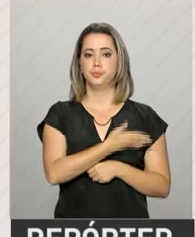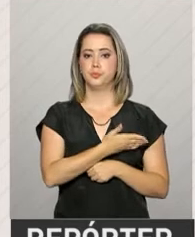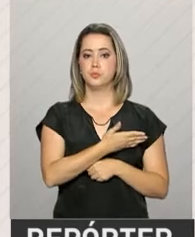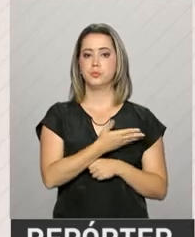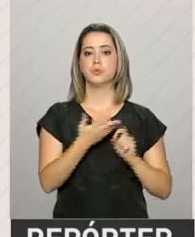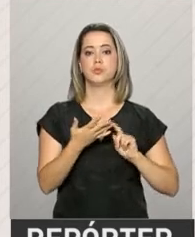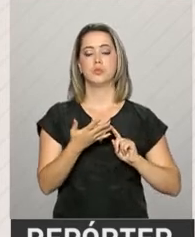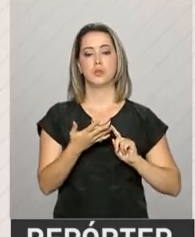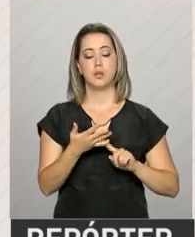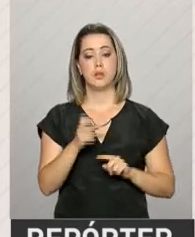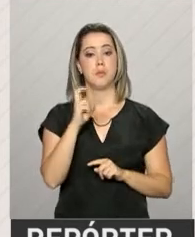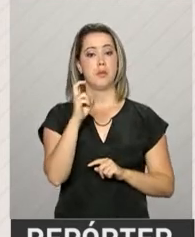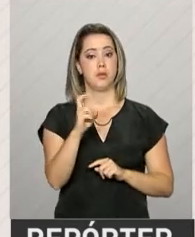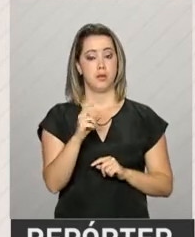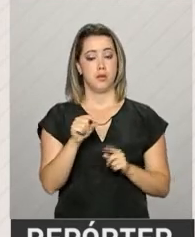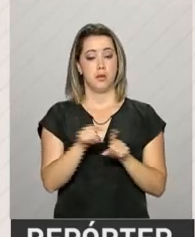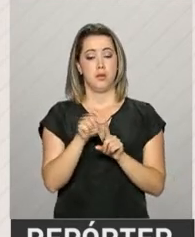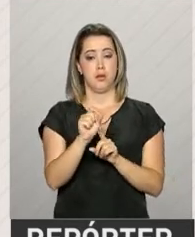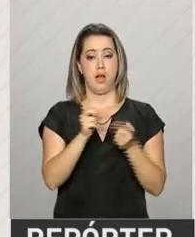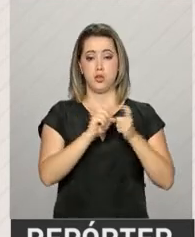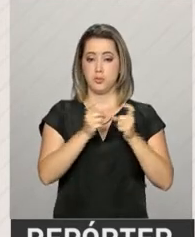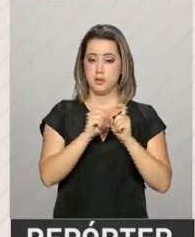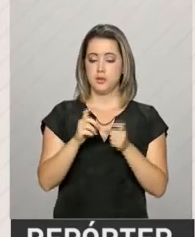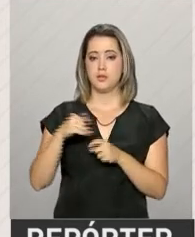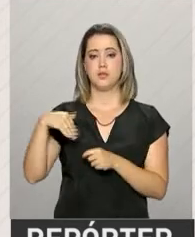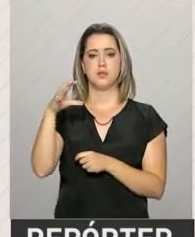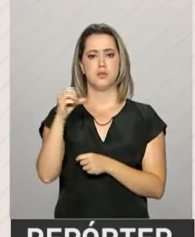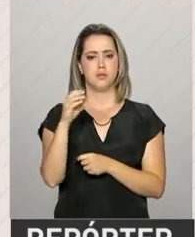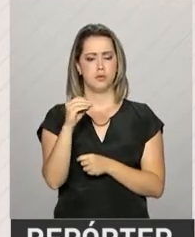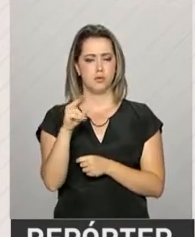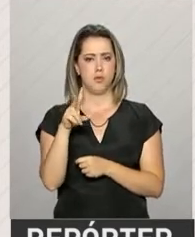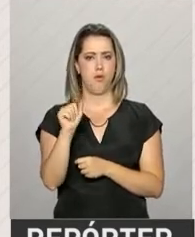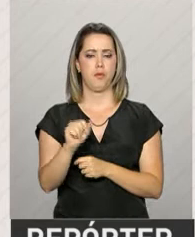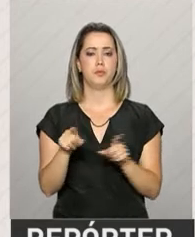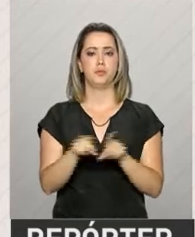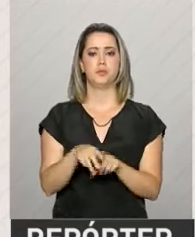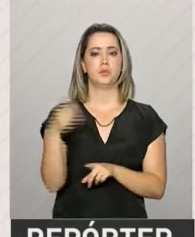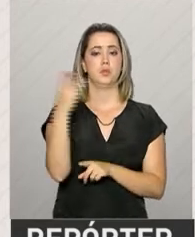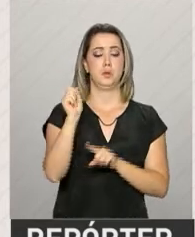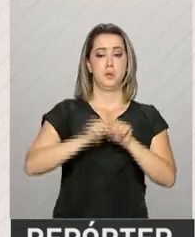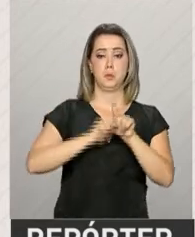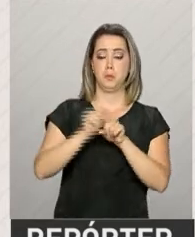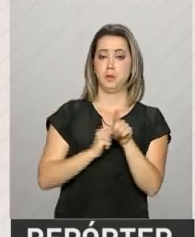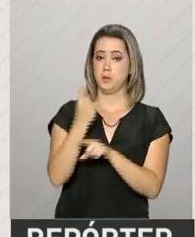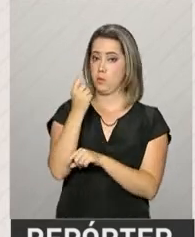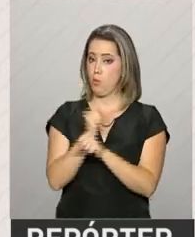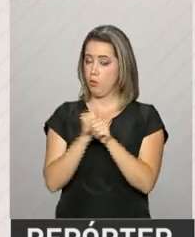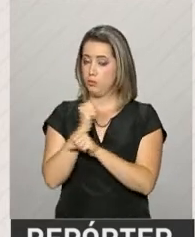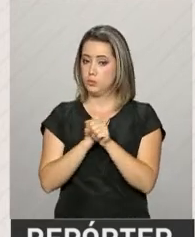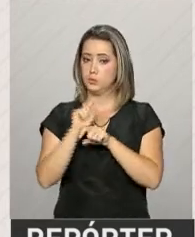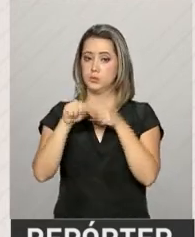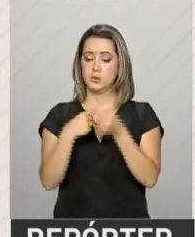e administração pública com mais de 900 vagas este foi o terceiro mesmo ano e o segundo